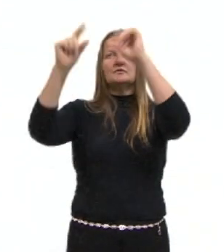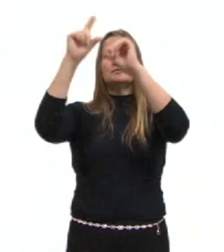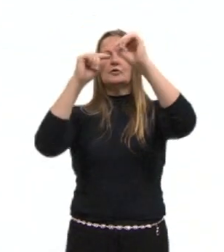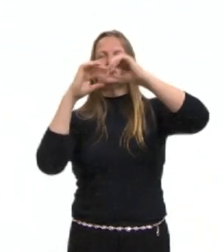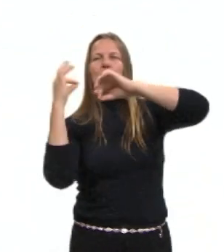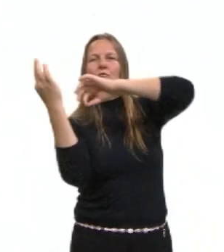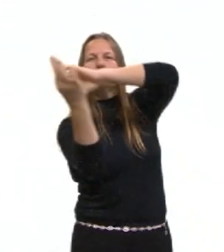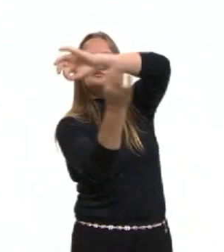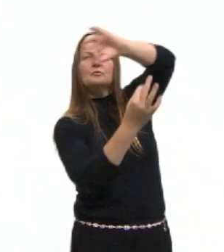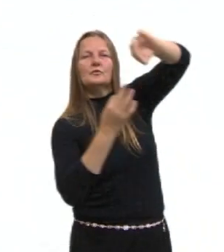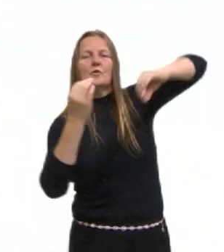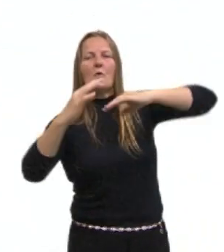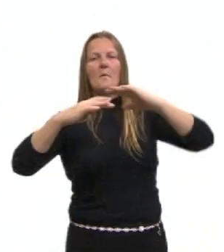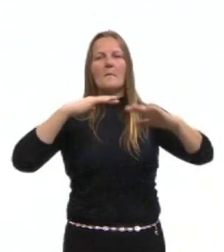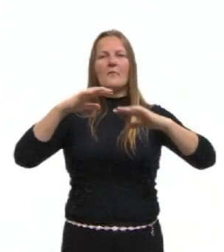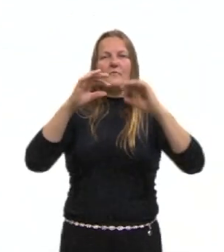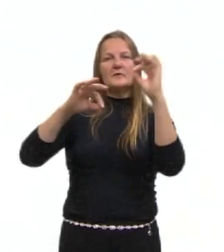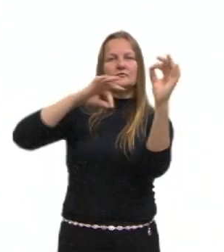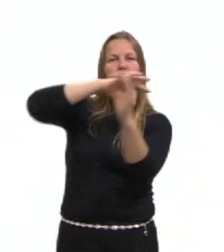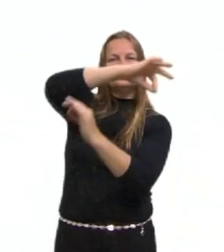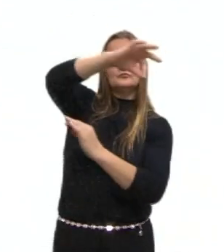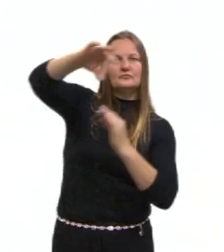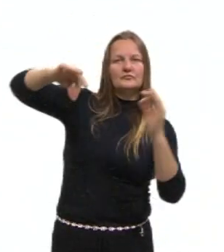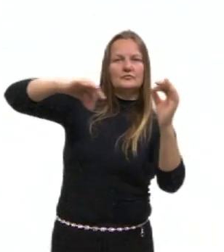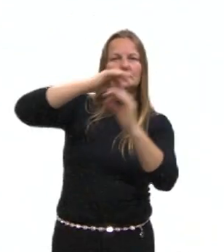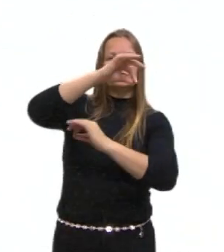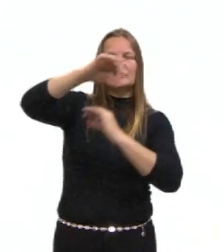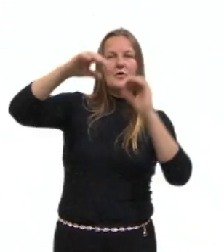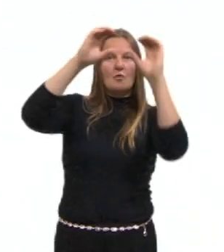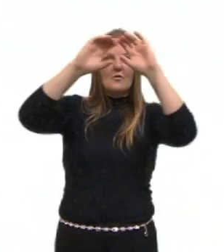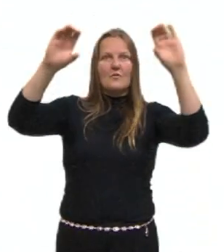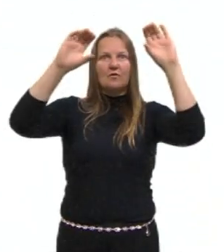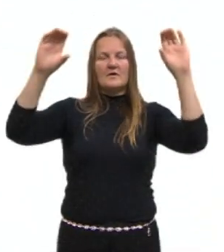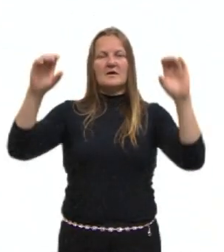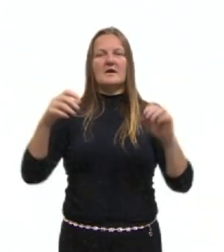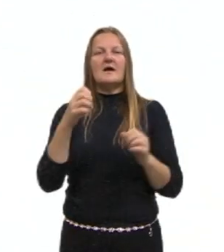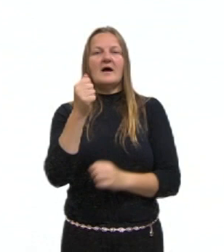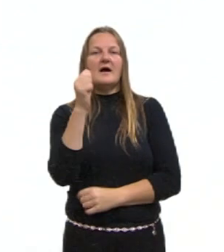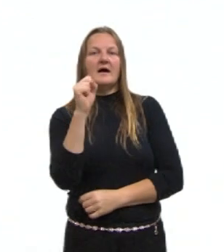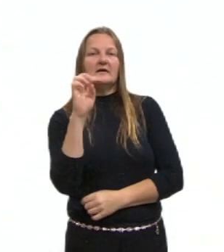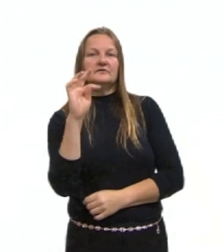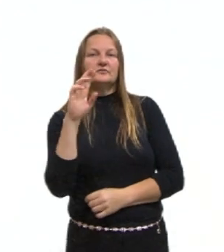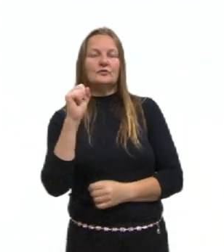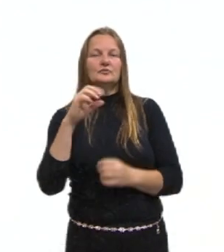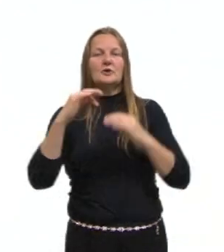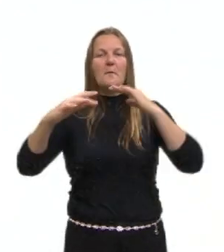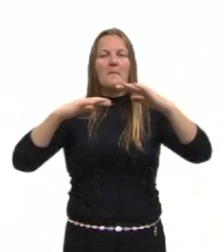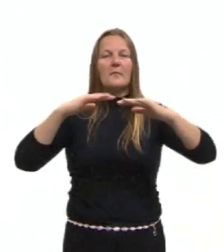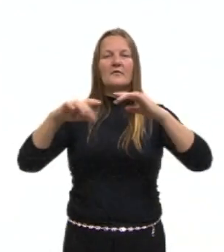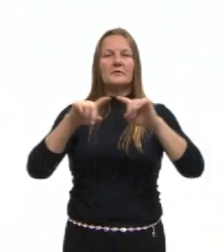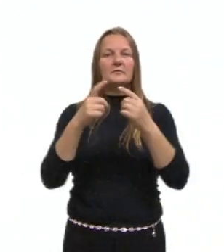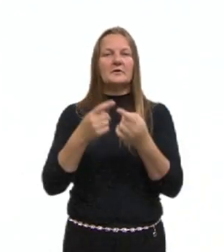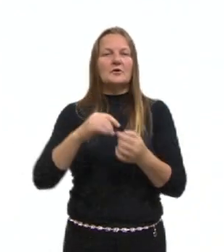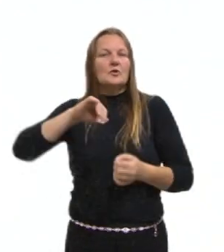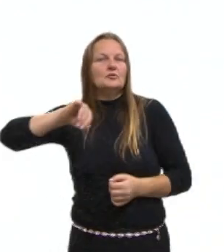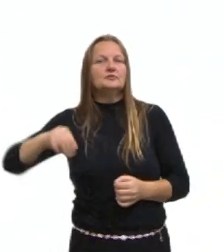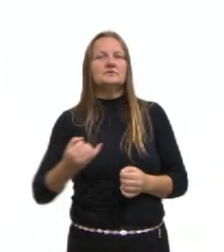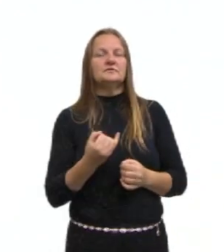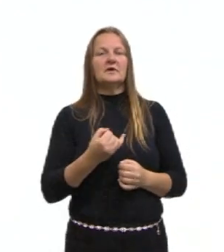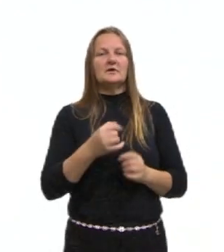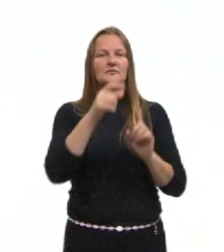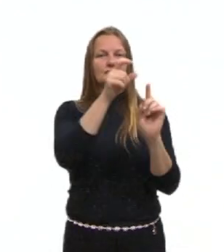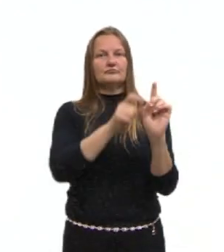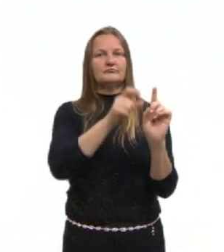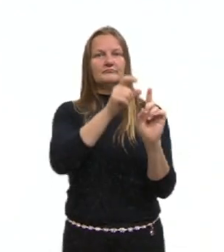planetas, do movimento, né, desses corpos celestes. Já a astrologia, ela vai usar esses movimentos para justificar algumas